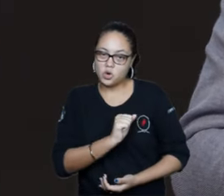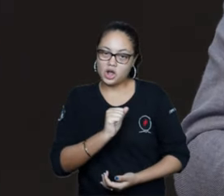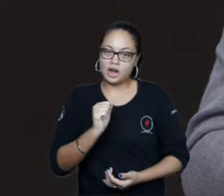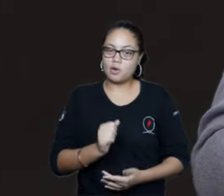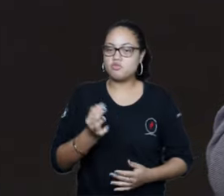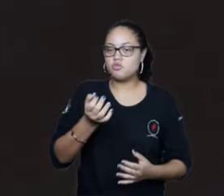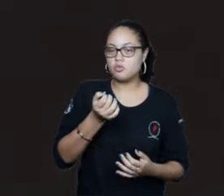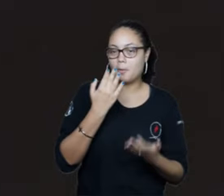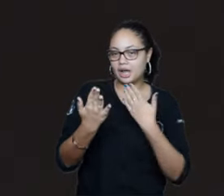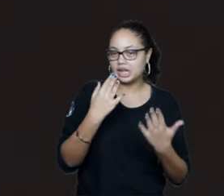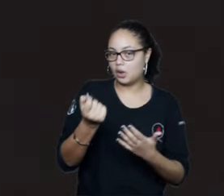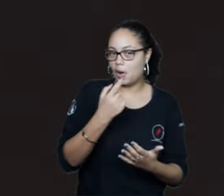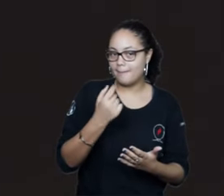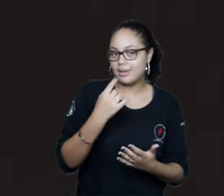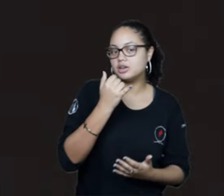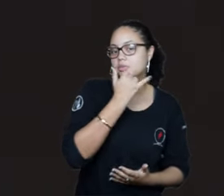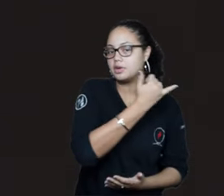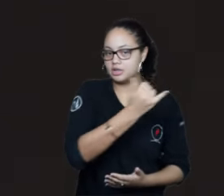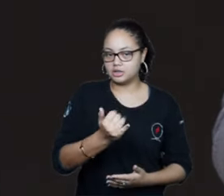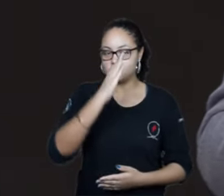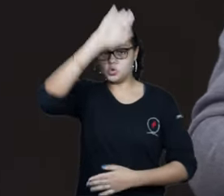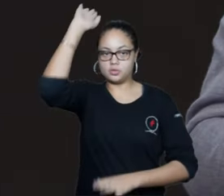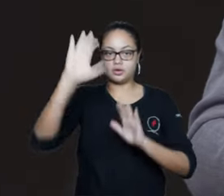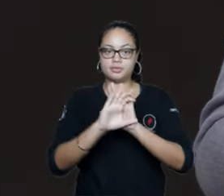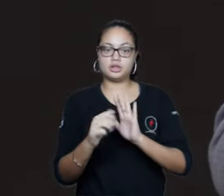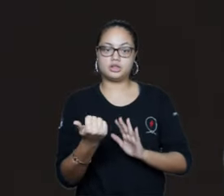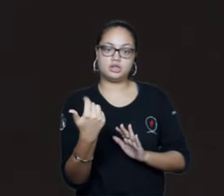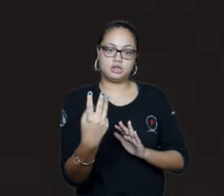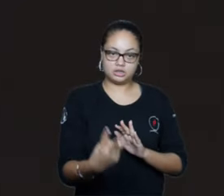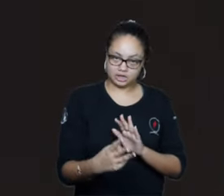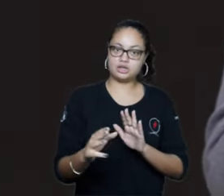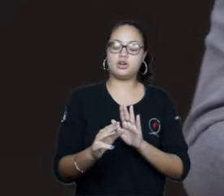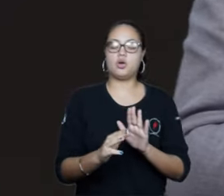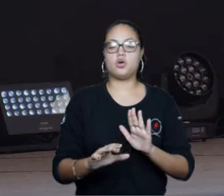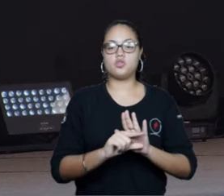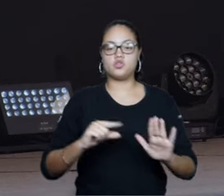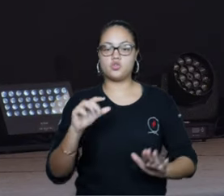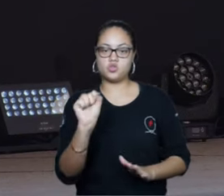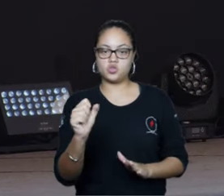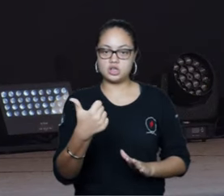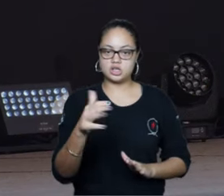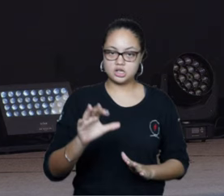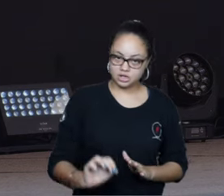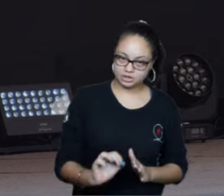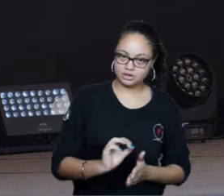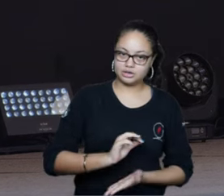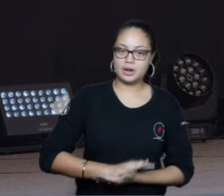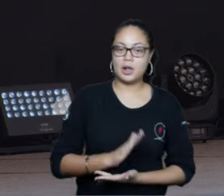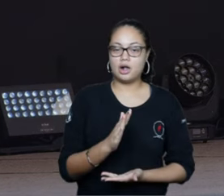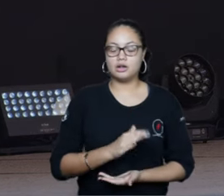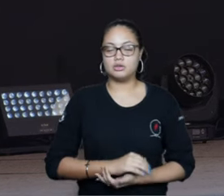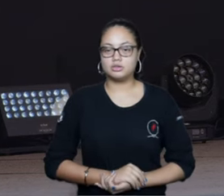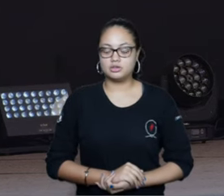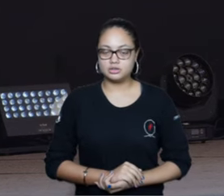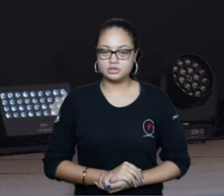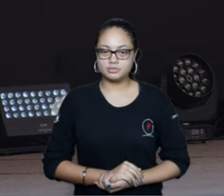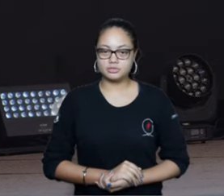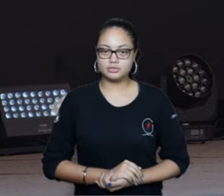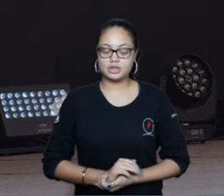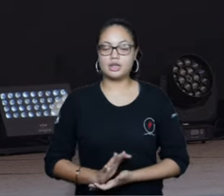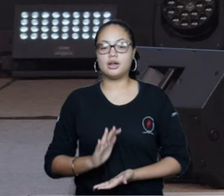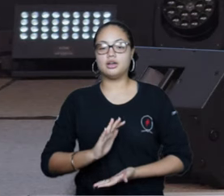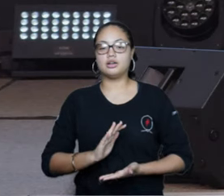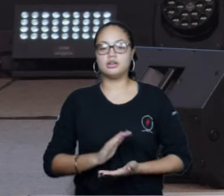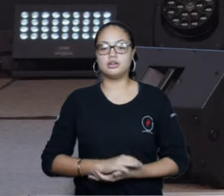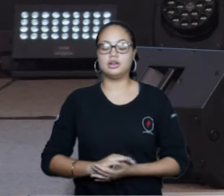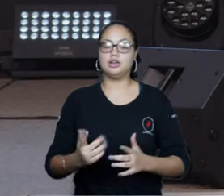perdão Romanos 13 Versículo 8 e 10 diz a ninguém devais coisa alguma a não ser o